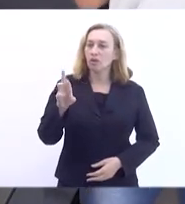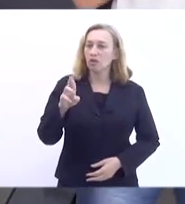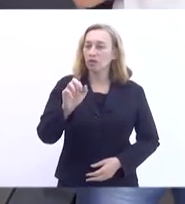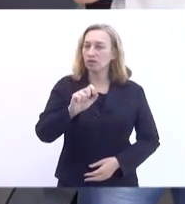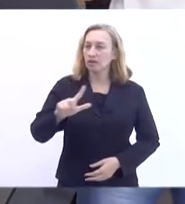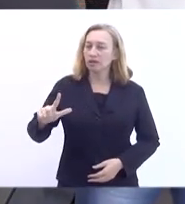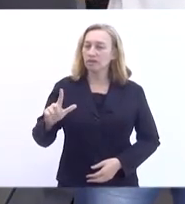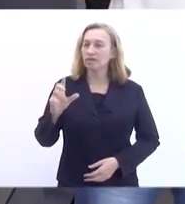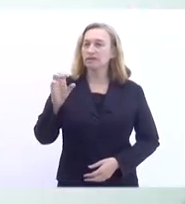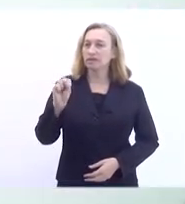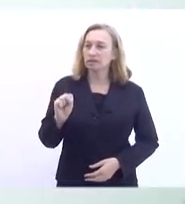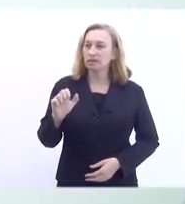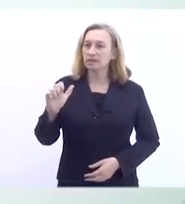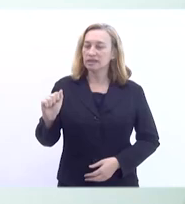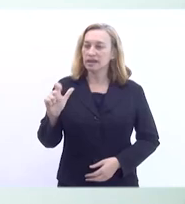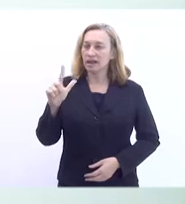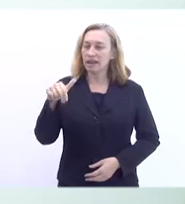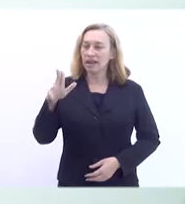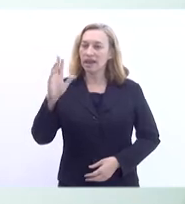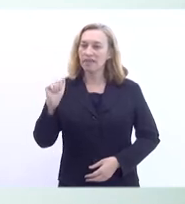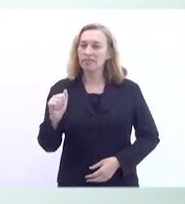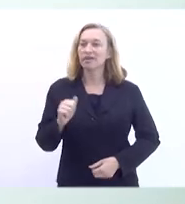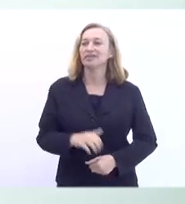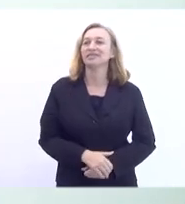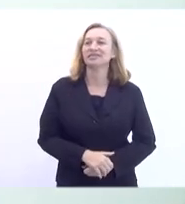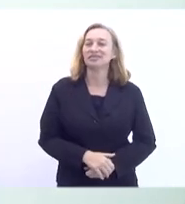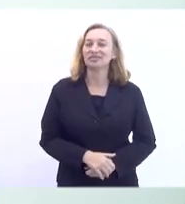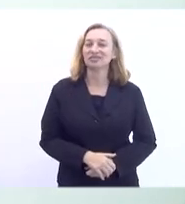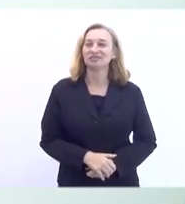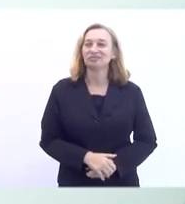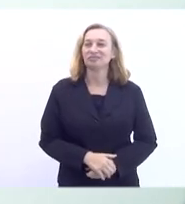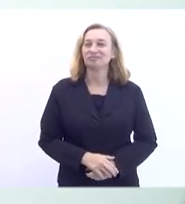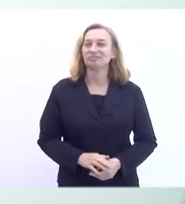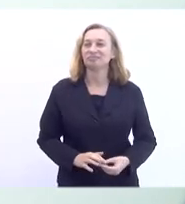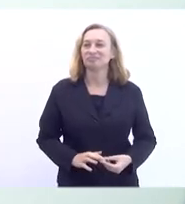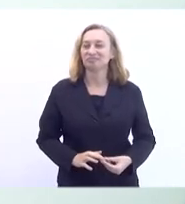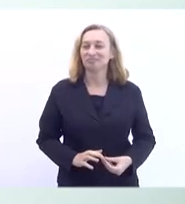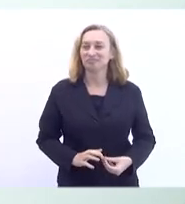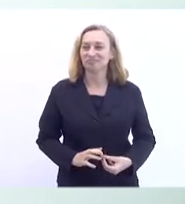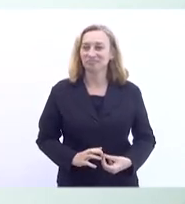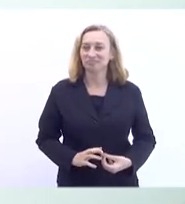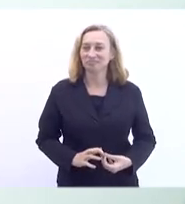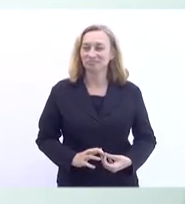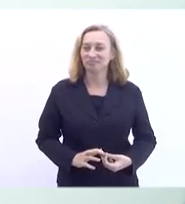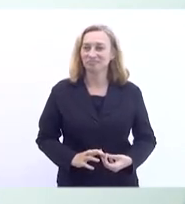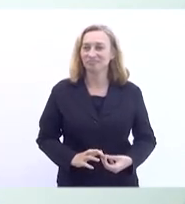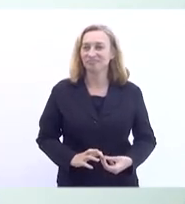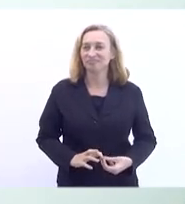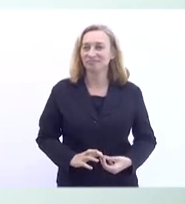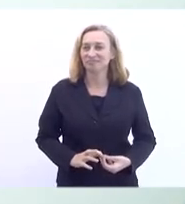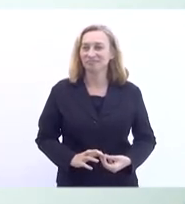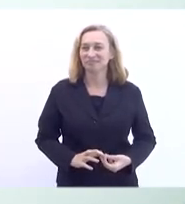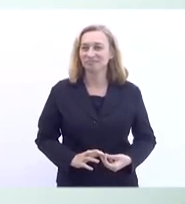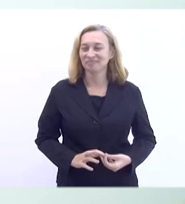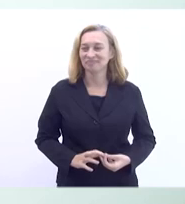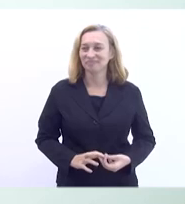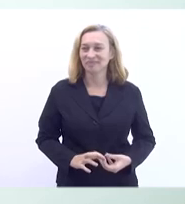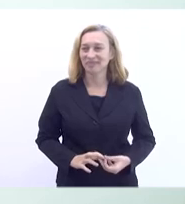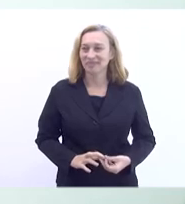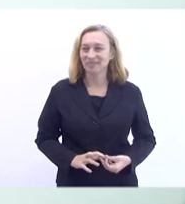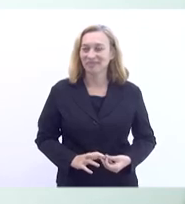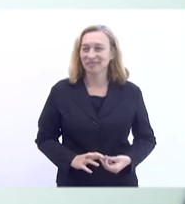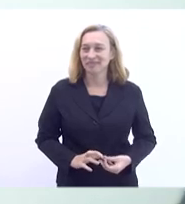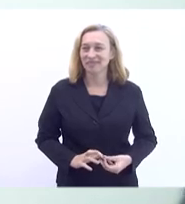de servir diretamente sobre seu comando aos demais membros na mesa de os